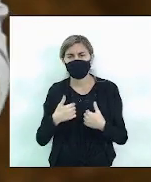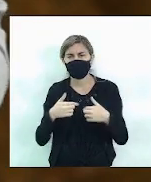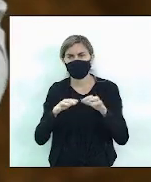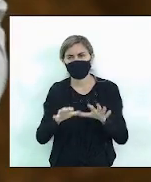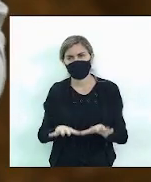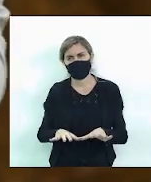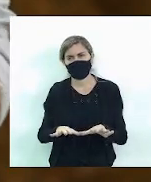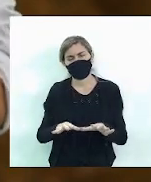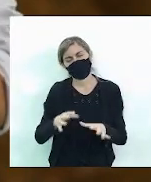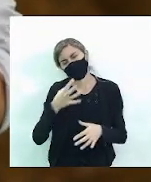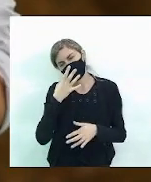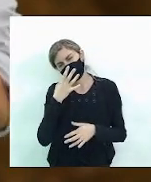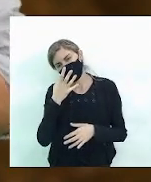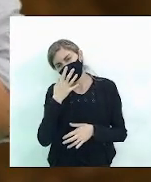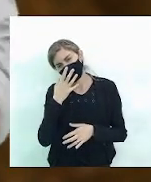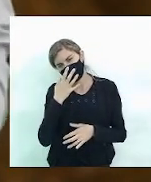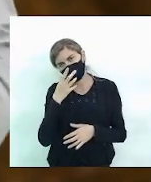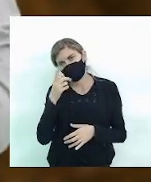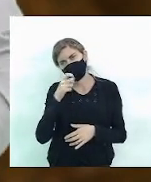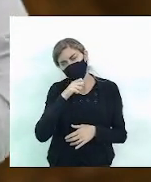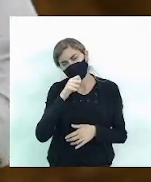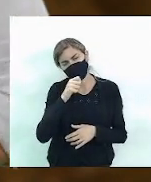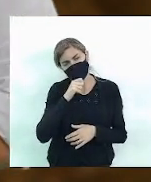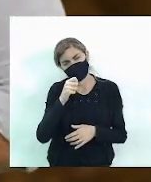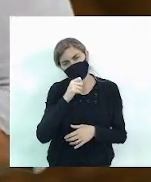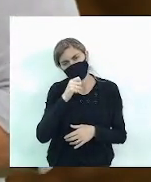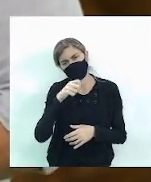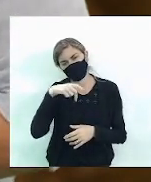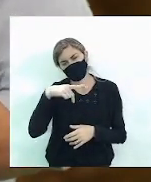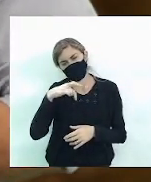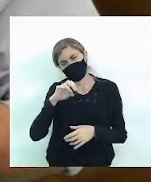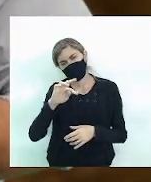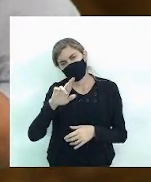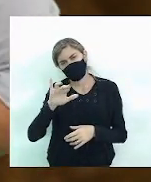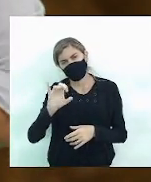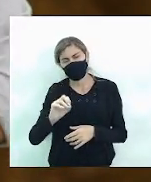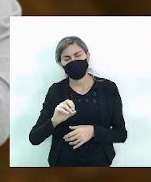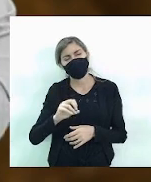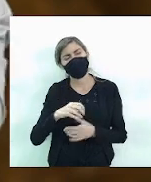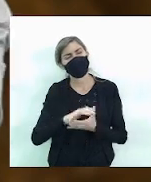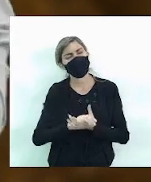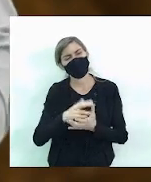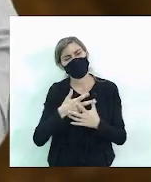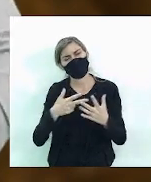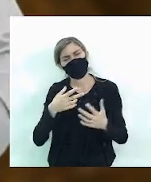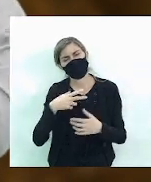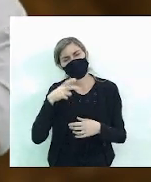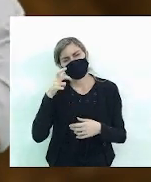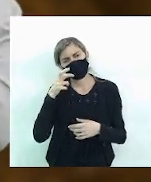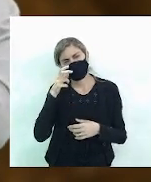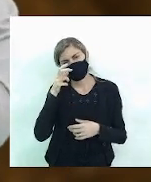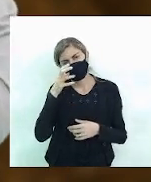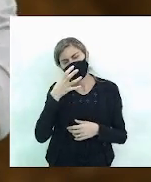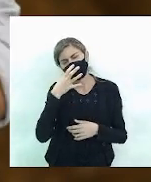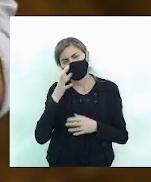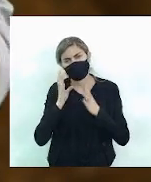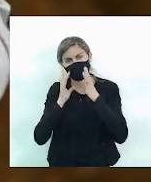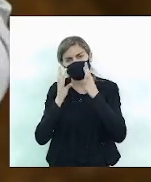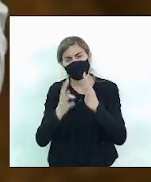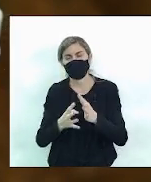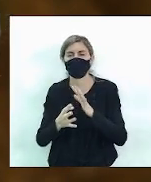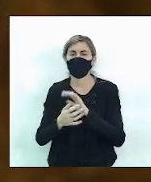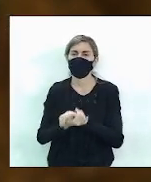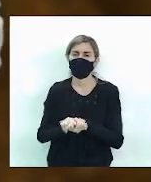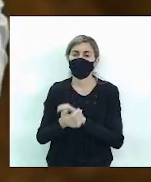estava observando uma vez uma entrevista de Petrúcio, e uma coisa que me chamou bastante atenção.